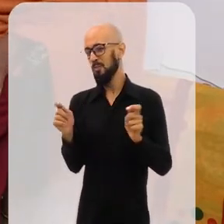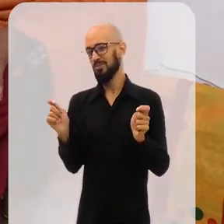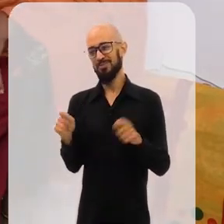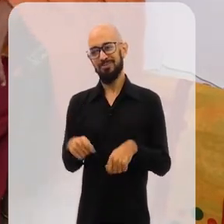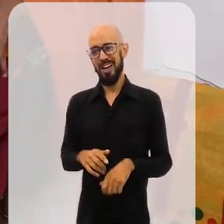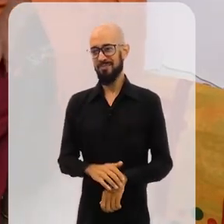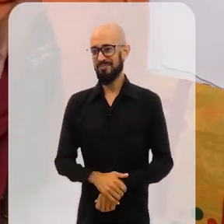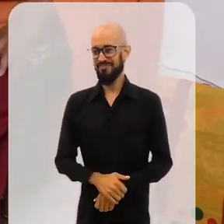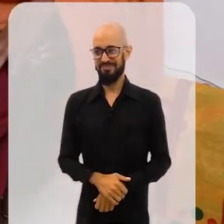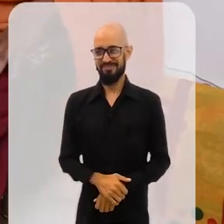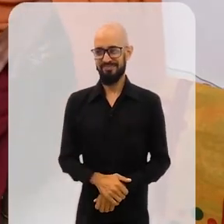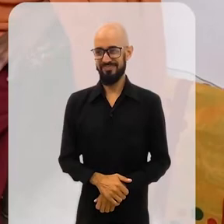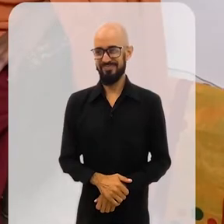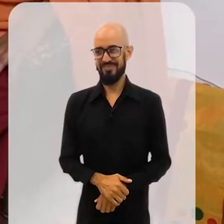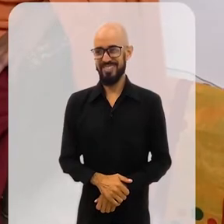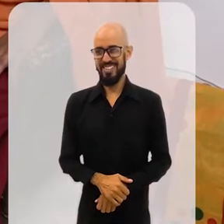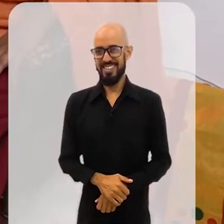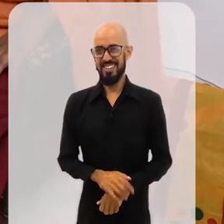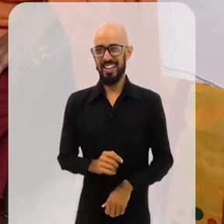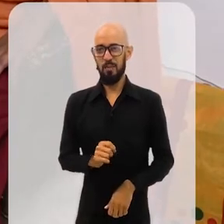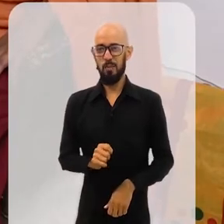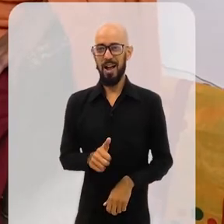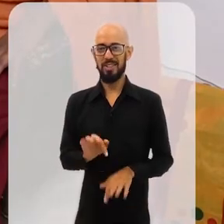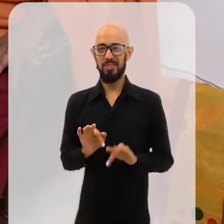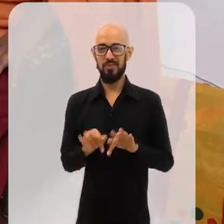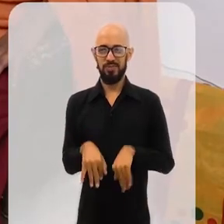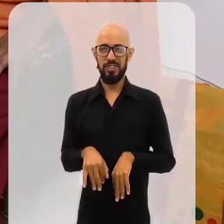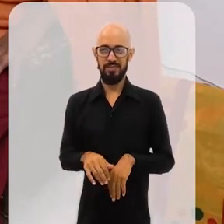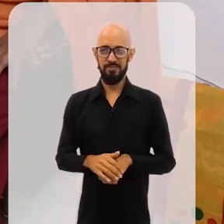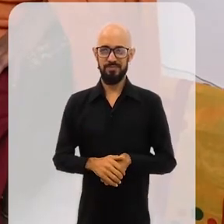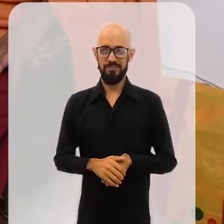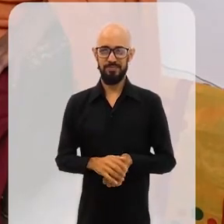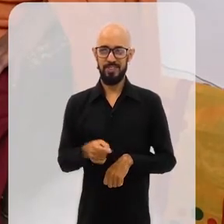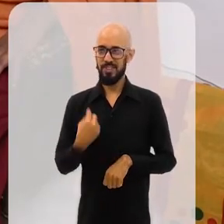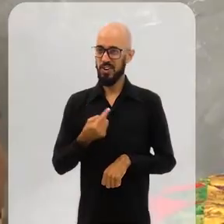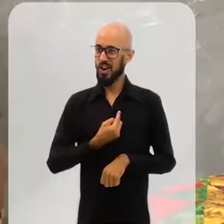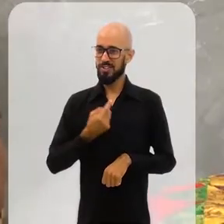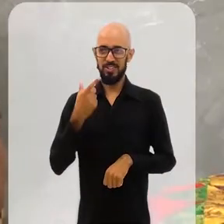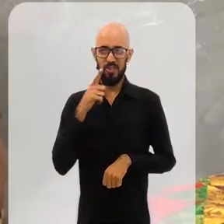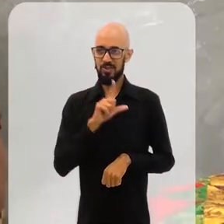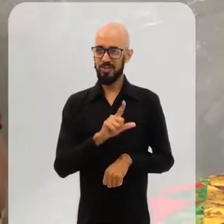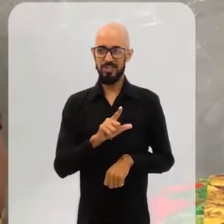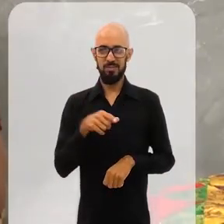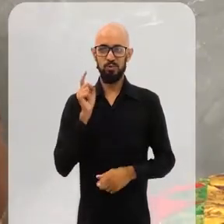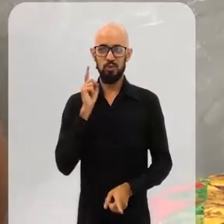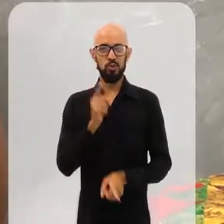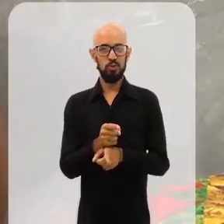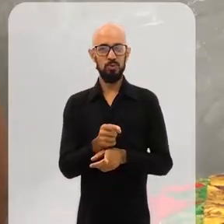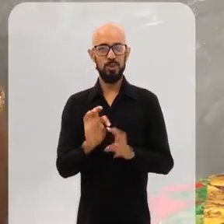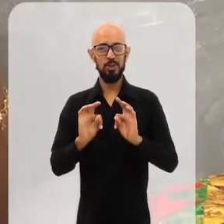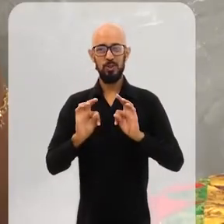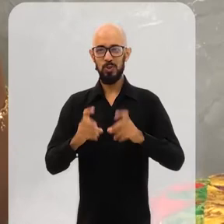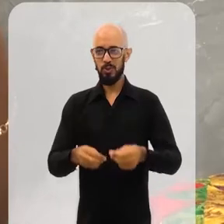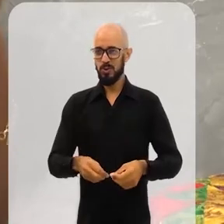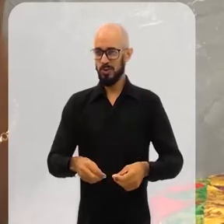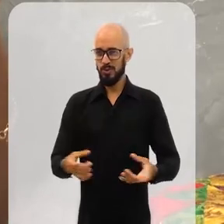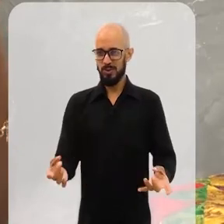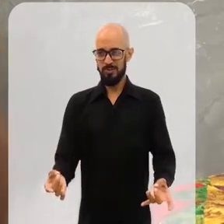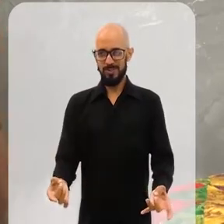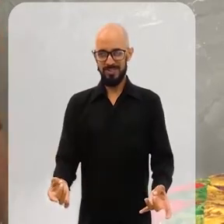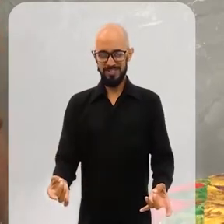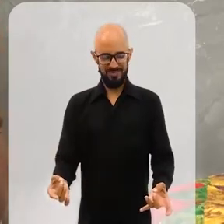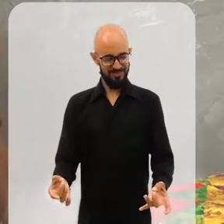gente. Programa, porque ele está chegando ao fim... E nós não conseguimos descobrir